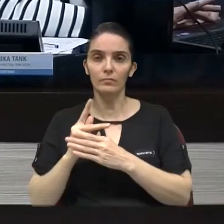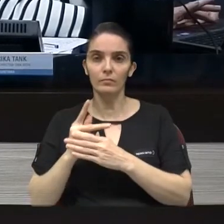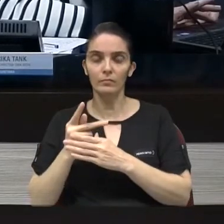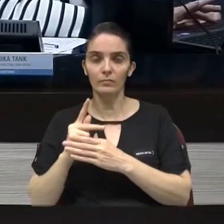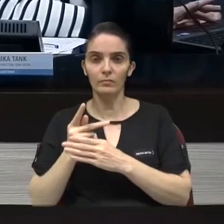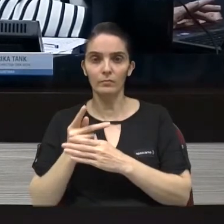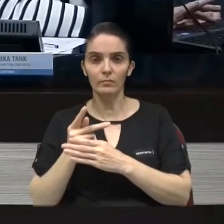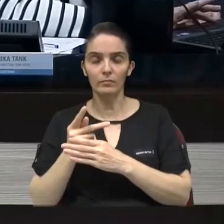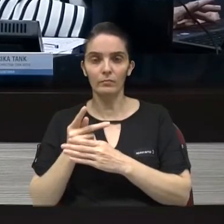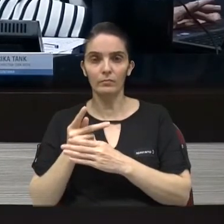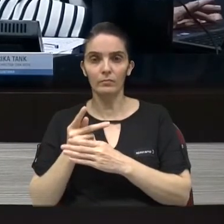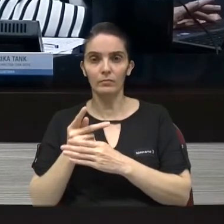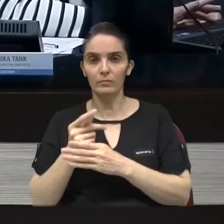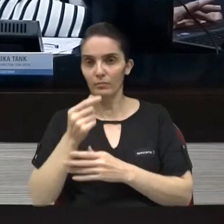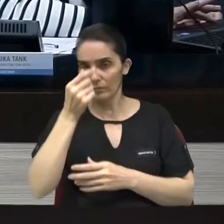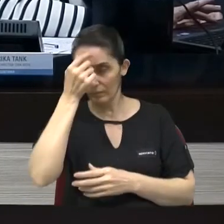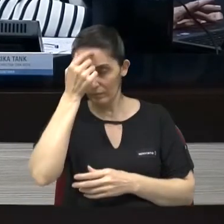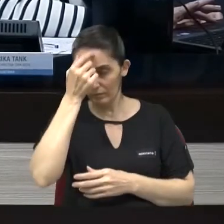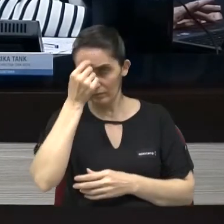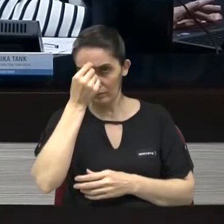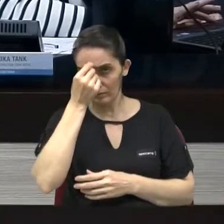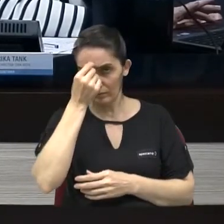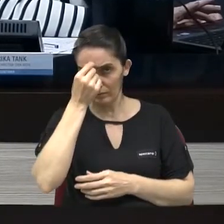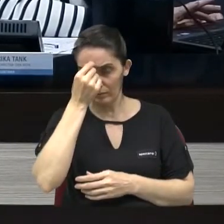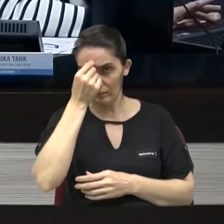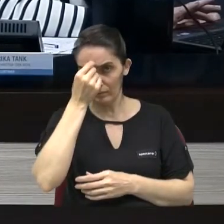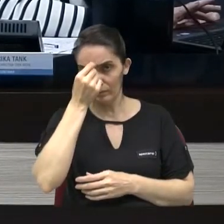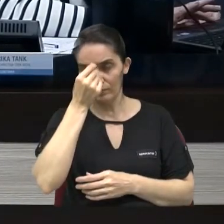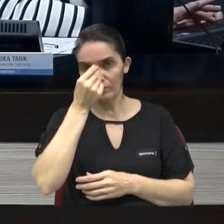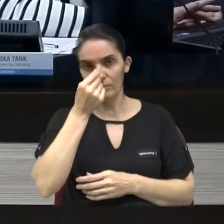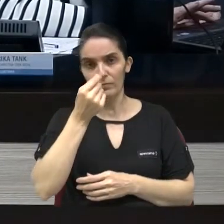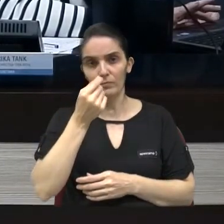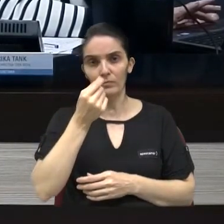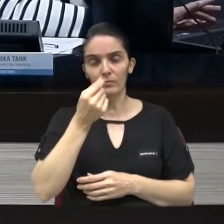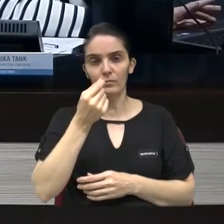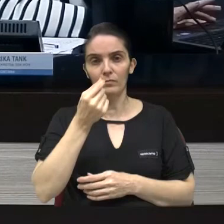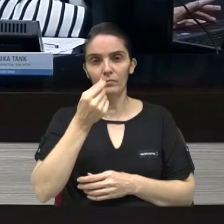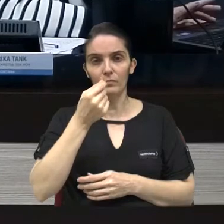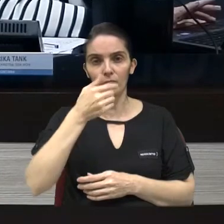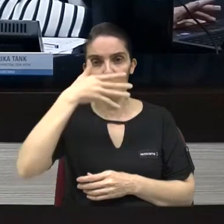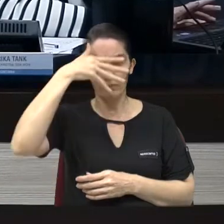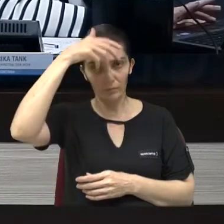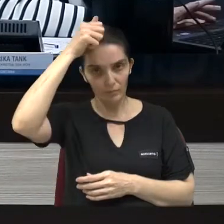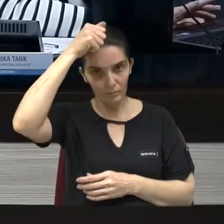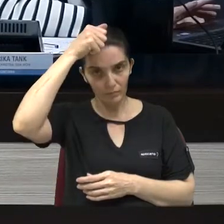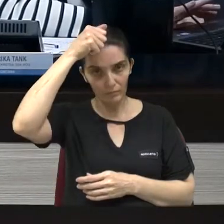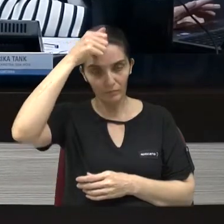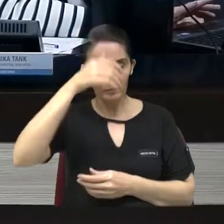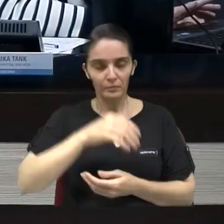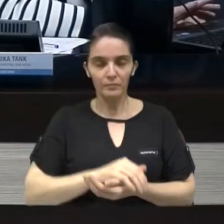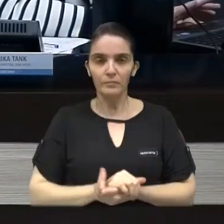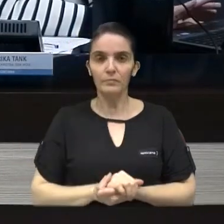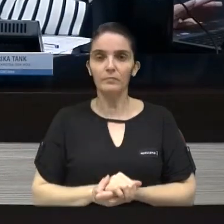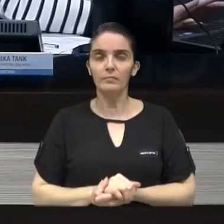Oliveira, vereador Rafael Luiz Pavarini de Camargo e vereador Antônio Franco de Moraes.